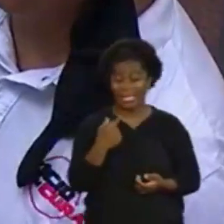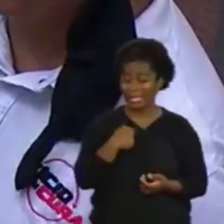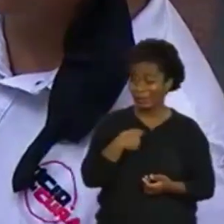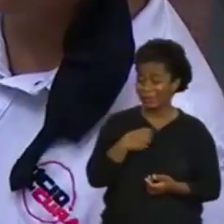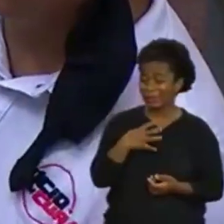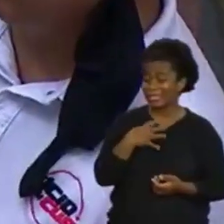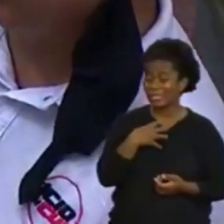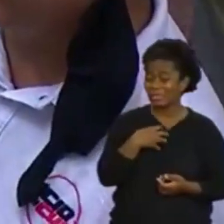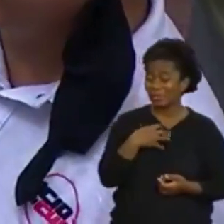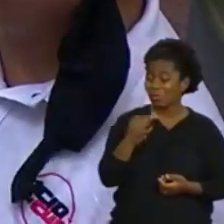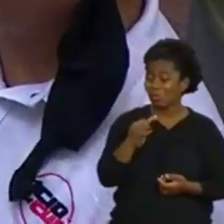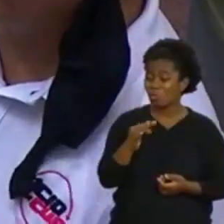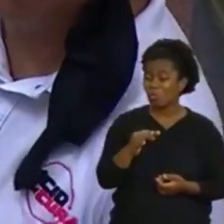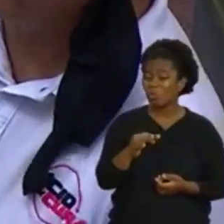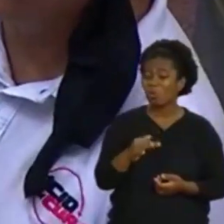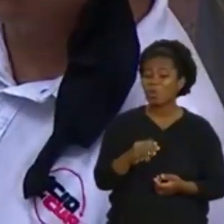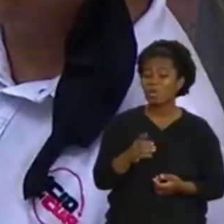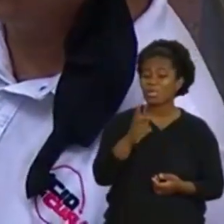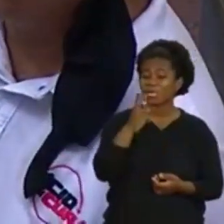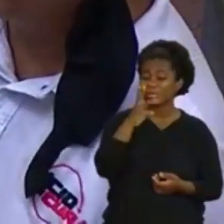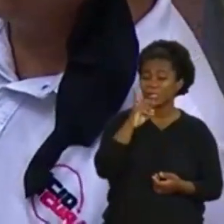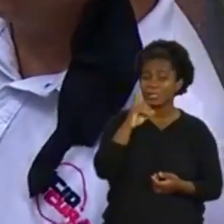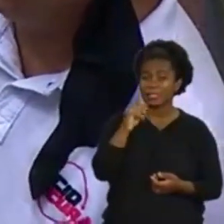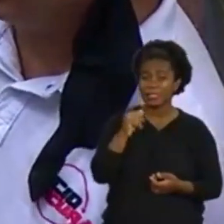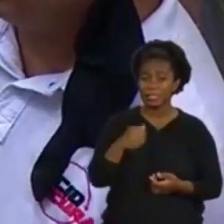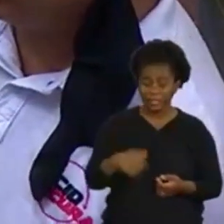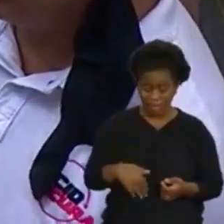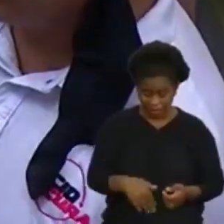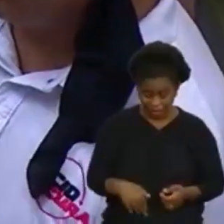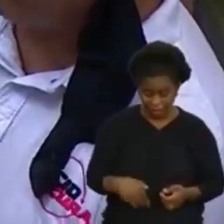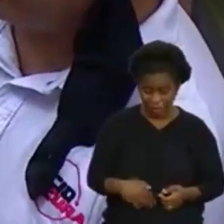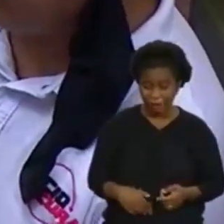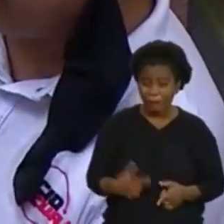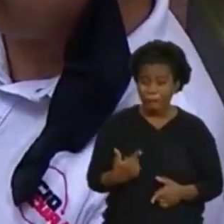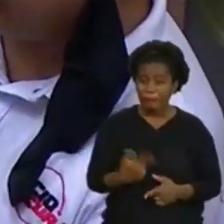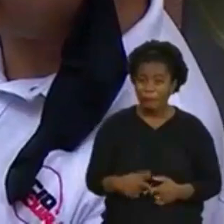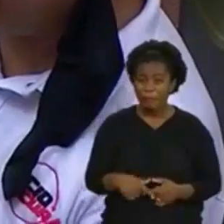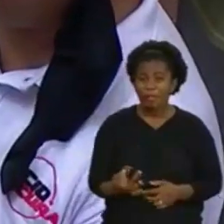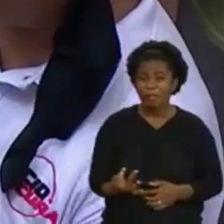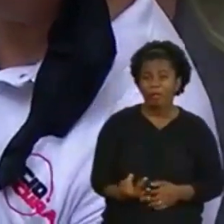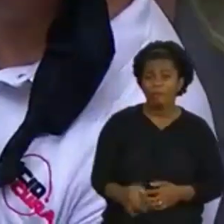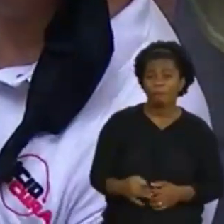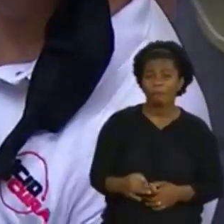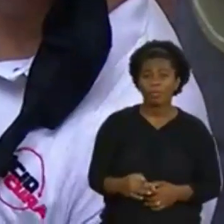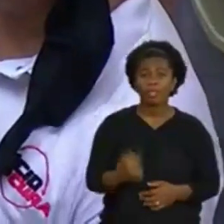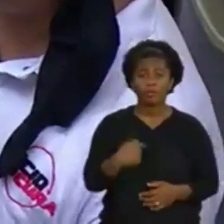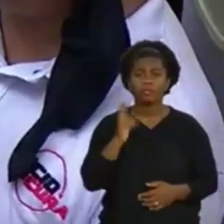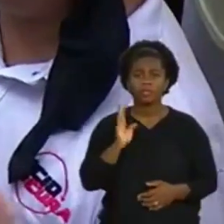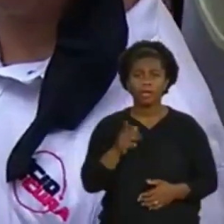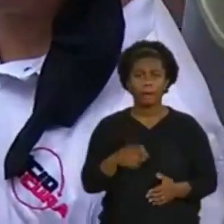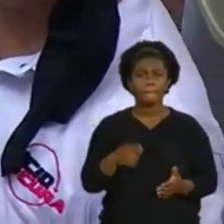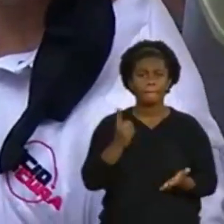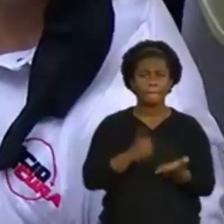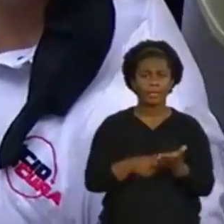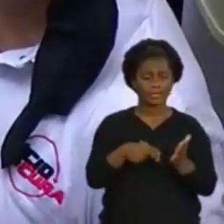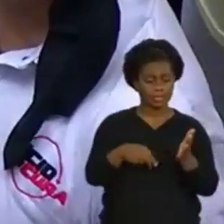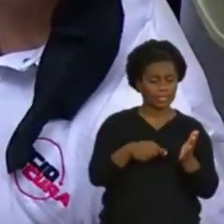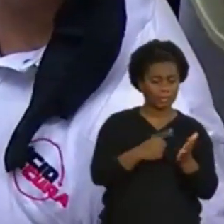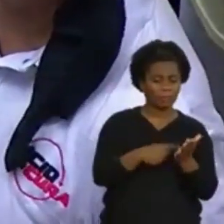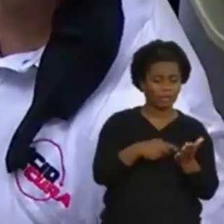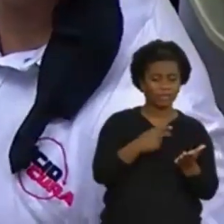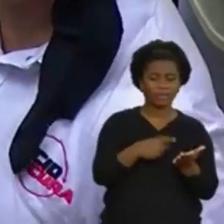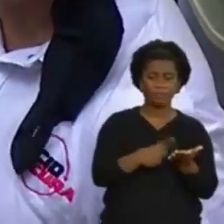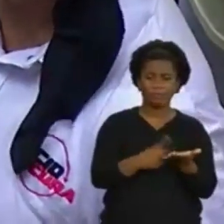ter operado. Só que veio a Covid, aí a cirurgia foi anulada. Foi cancelada, né? Foi adiada, quer dizer. Aí o que aconteceu? 3 dias para cá, está doendo muito.